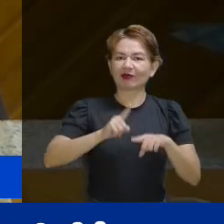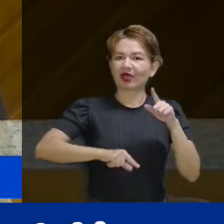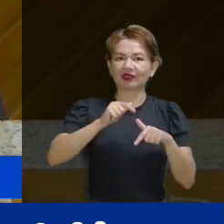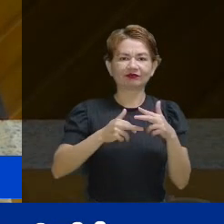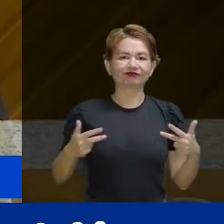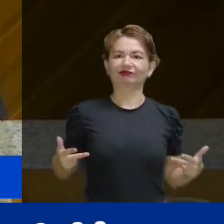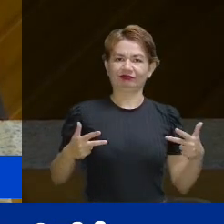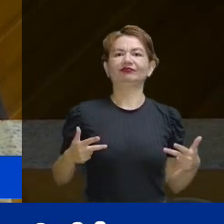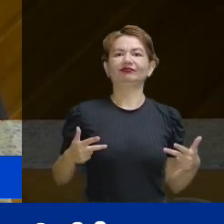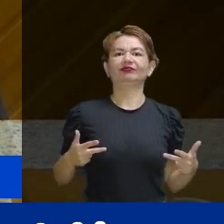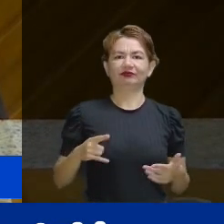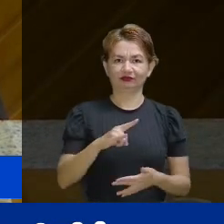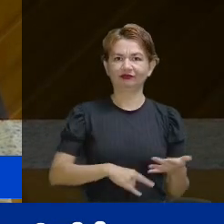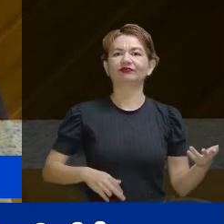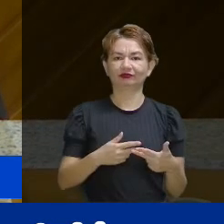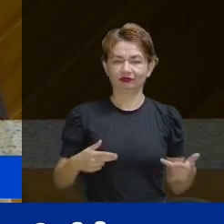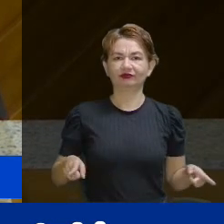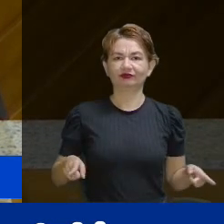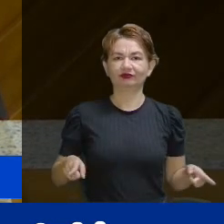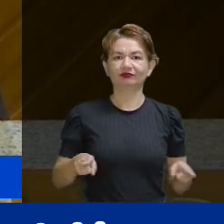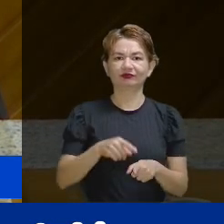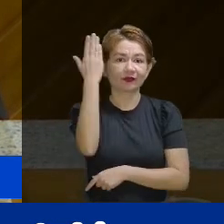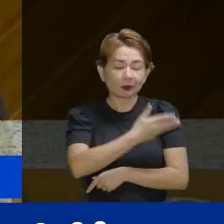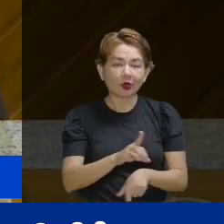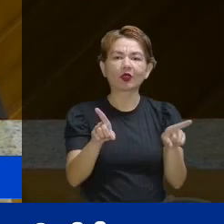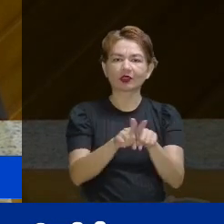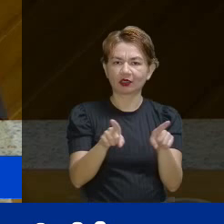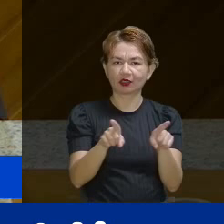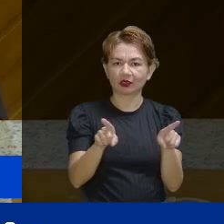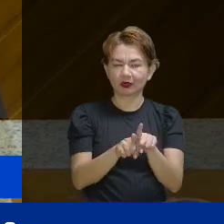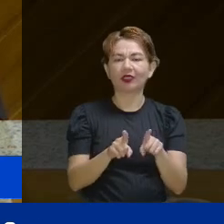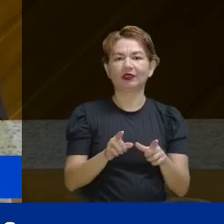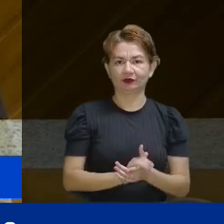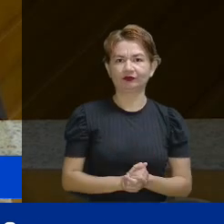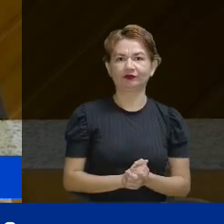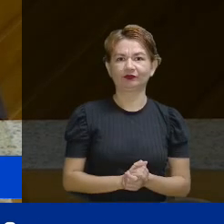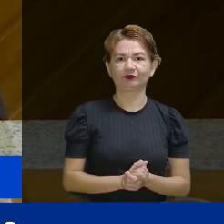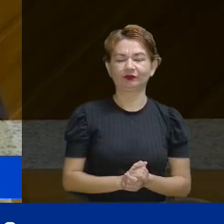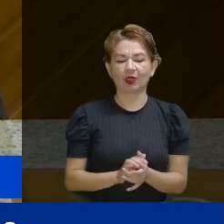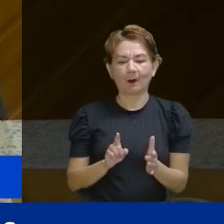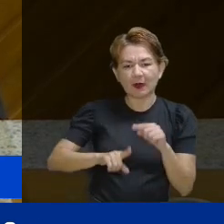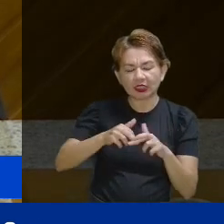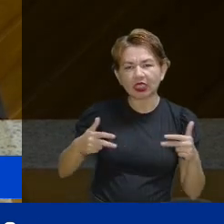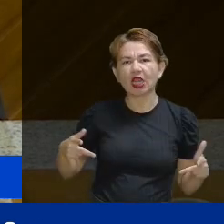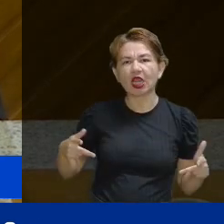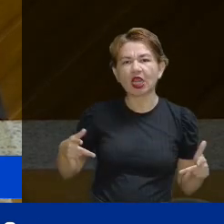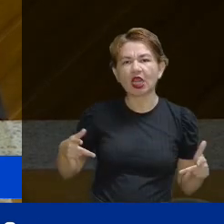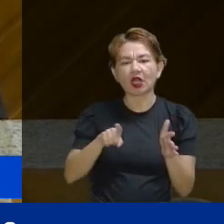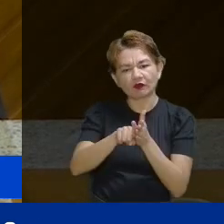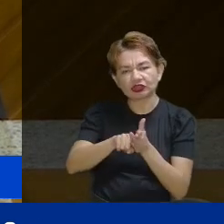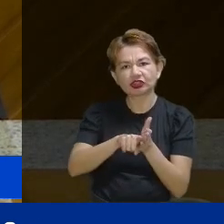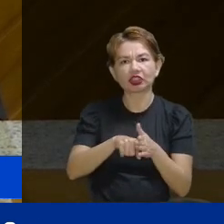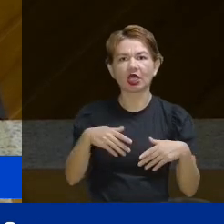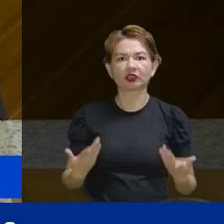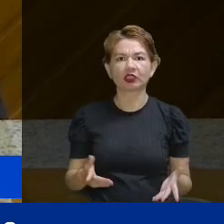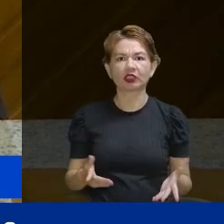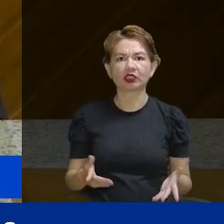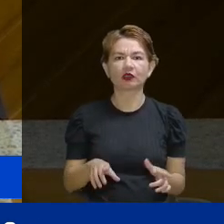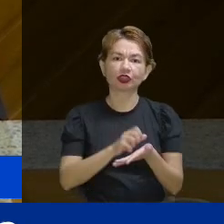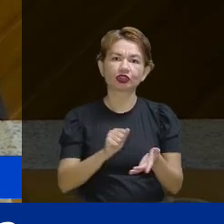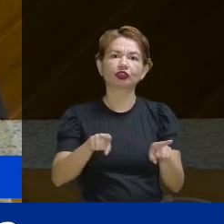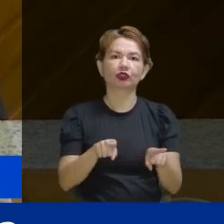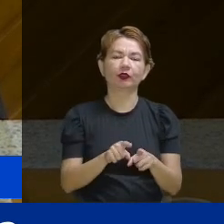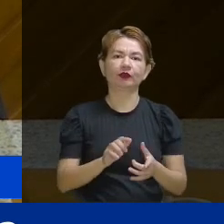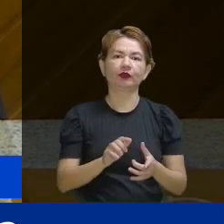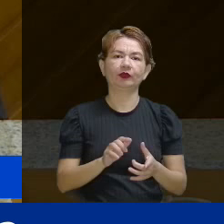não analisaria isoladamente o valor probatório do material periciado. E, nessa linha, eu estou registrando aqui